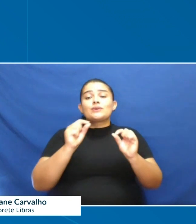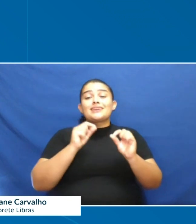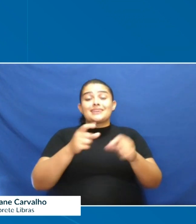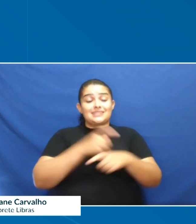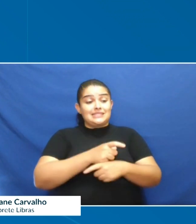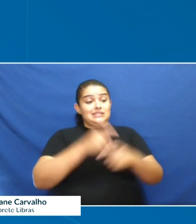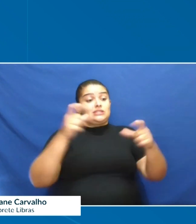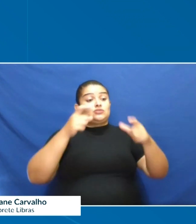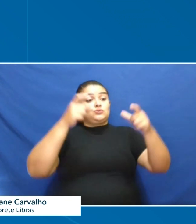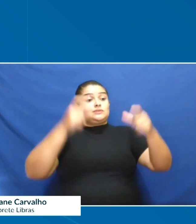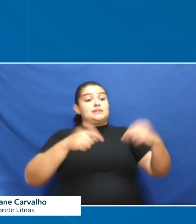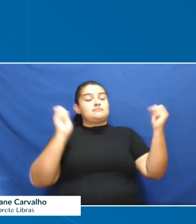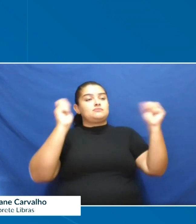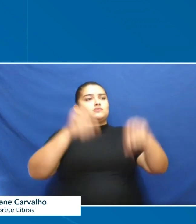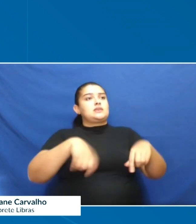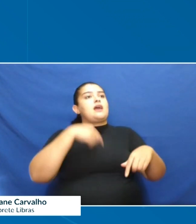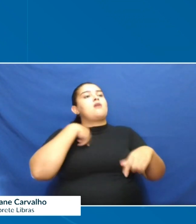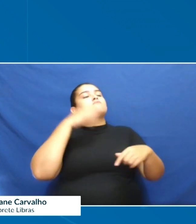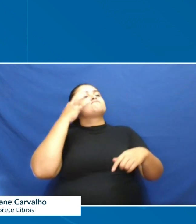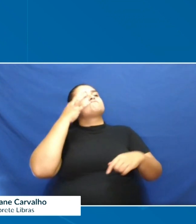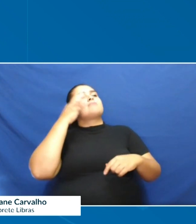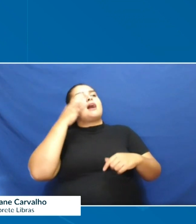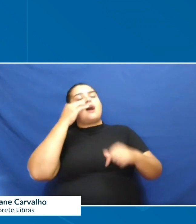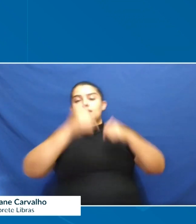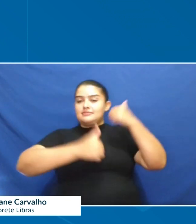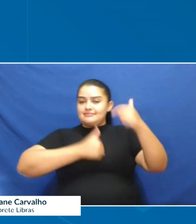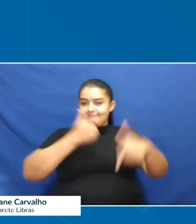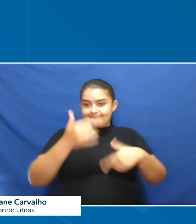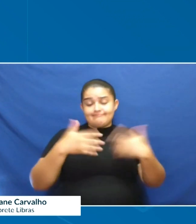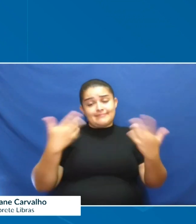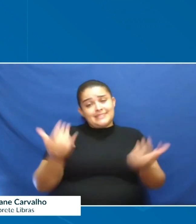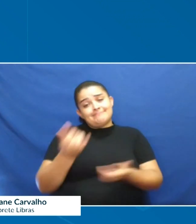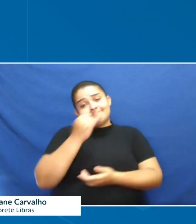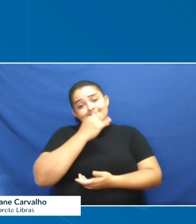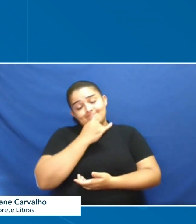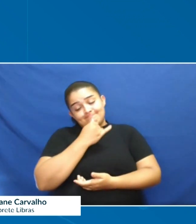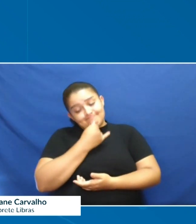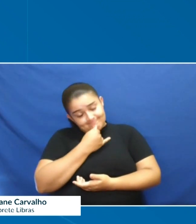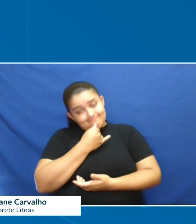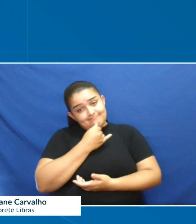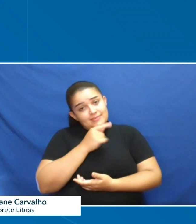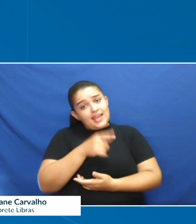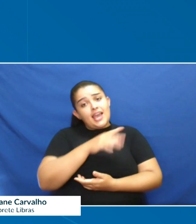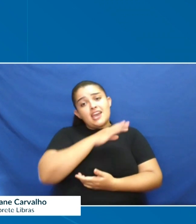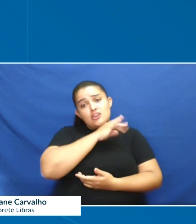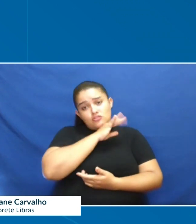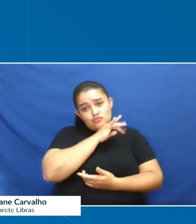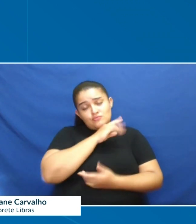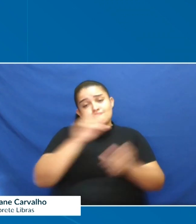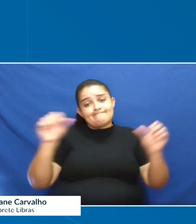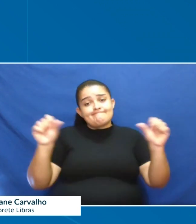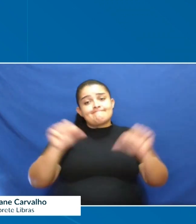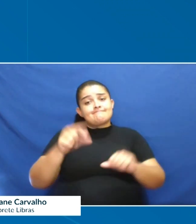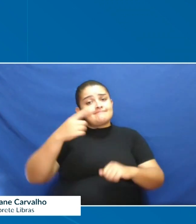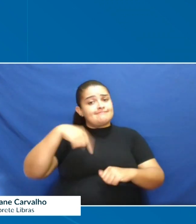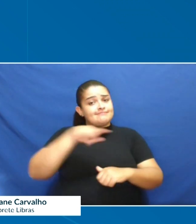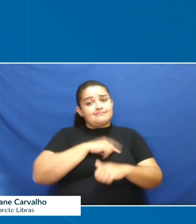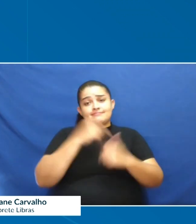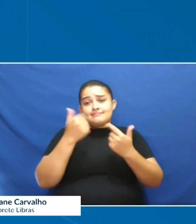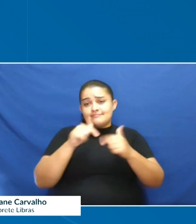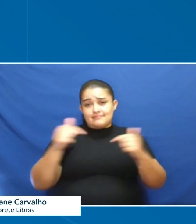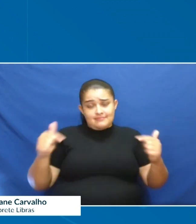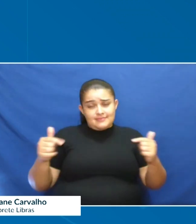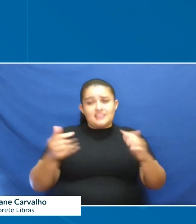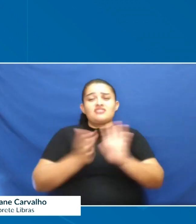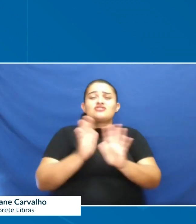polo industrial. Então, isso é uma pena. Isso, na minha opinião, é devido um pouco a nós não termos, né? Isso de